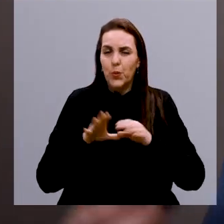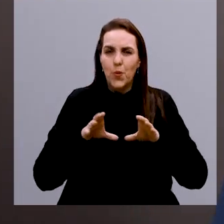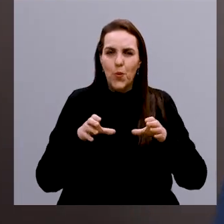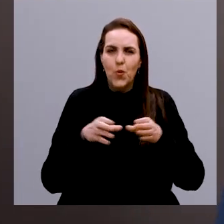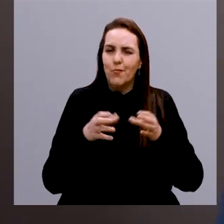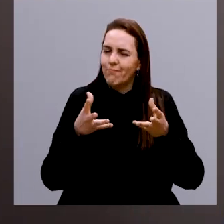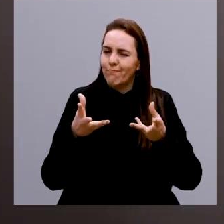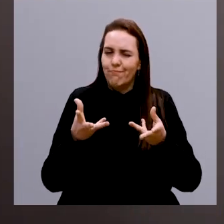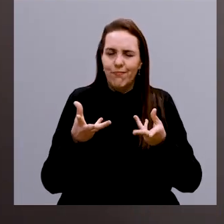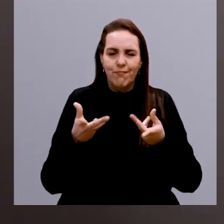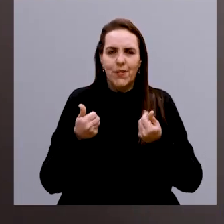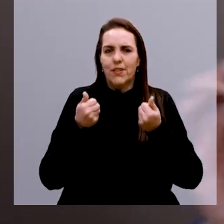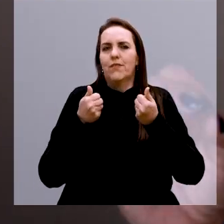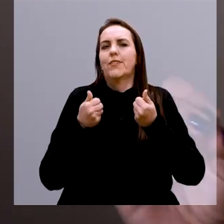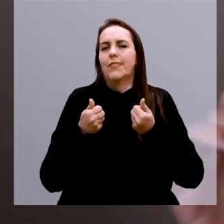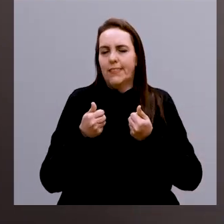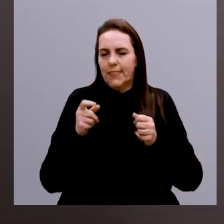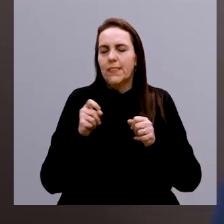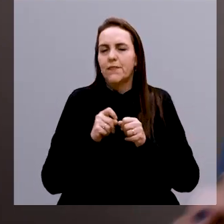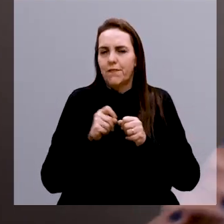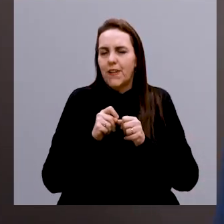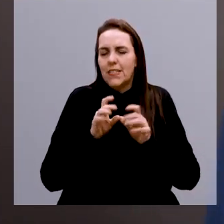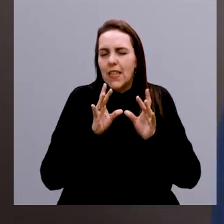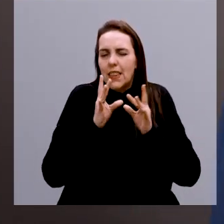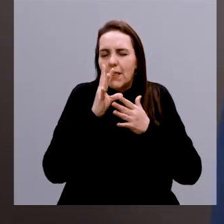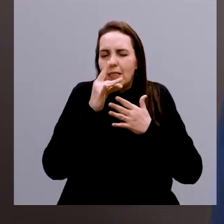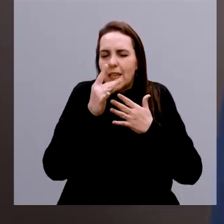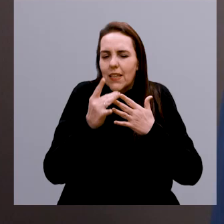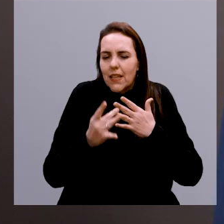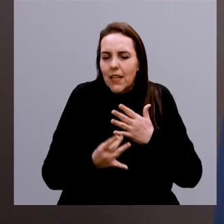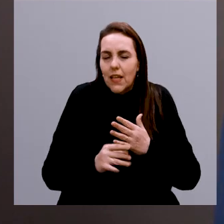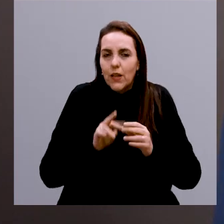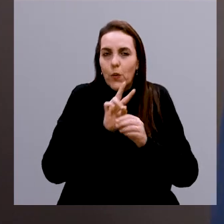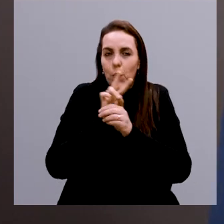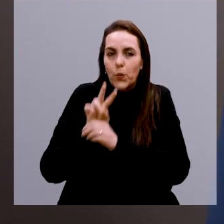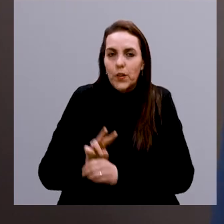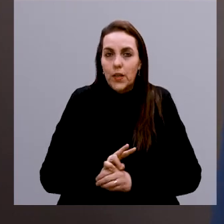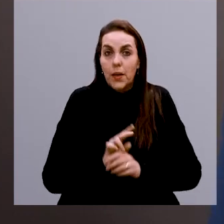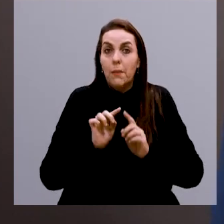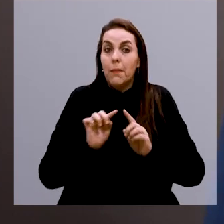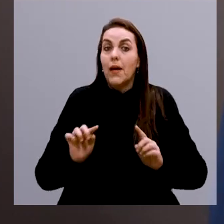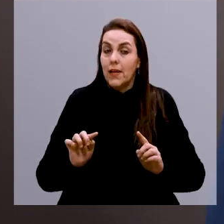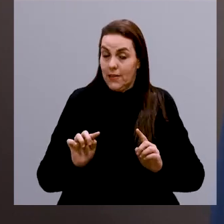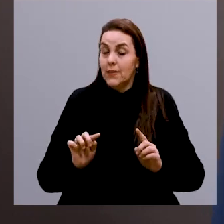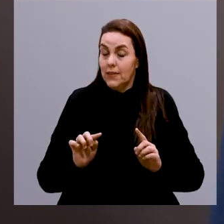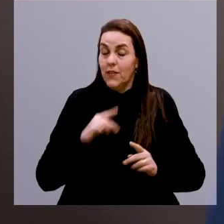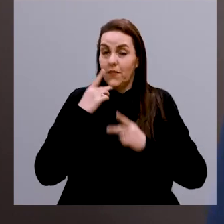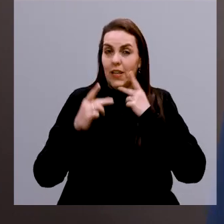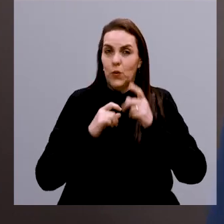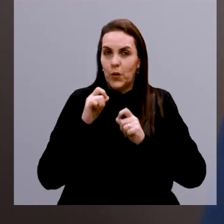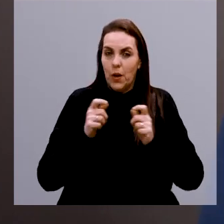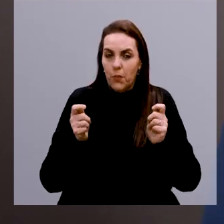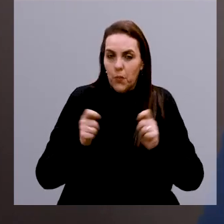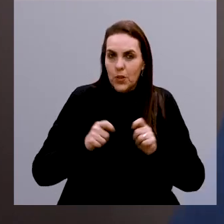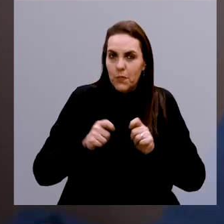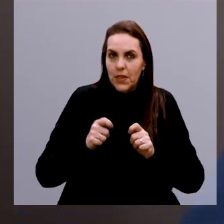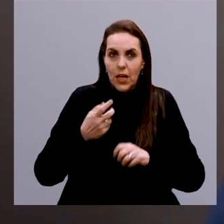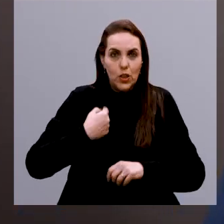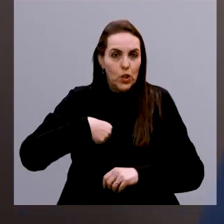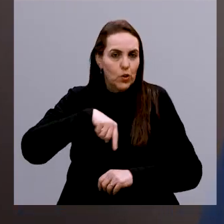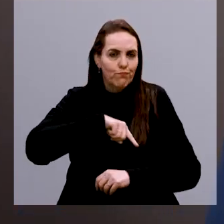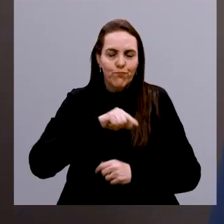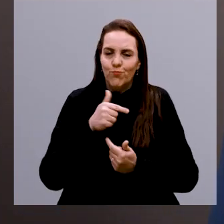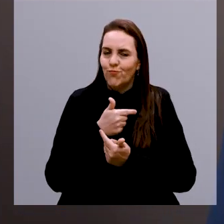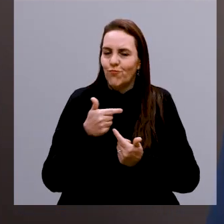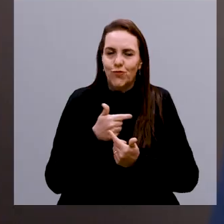equipe incrível que faz nos mínimos detalhes, né? Todo esse cuidado. Mas a gente está falando da possibilidade que nós